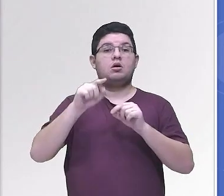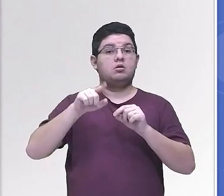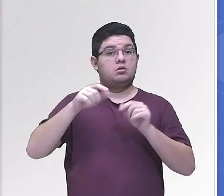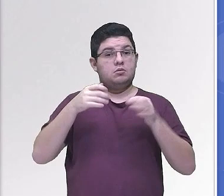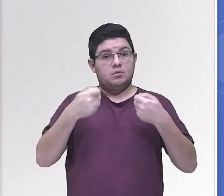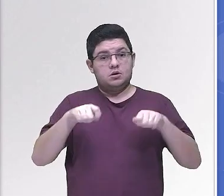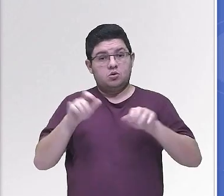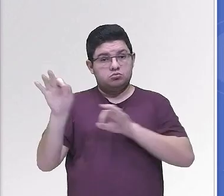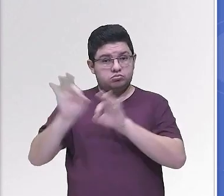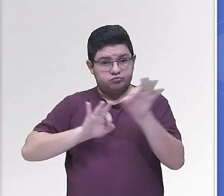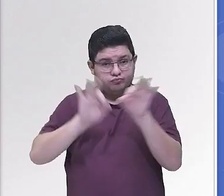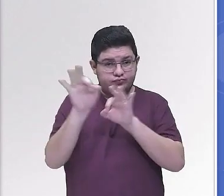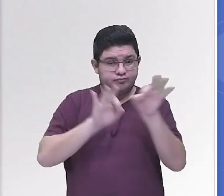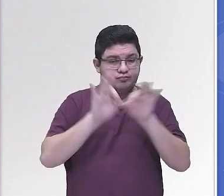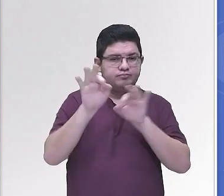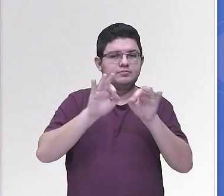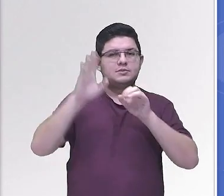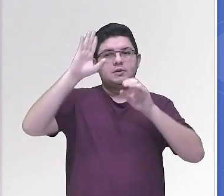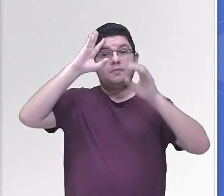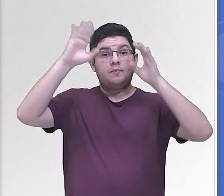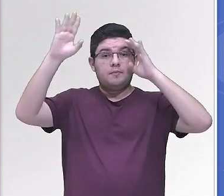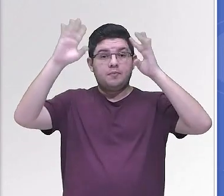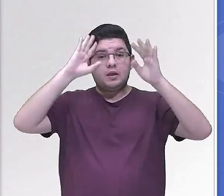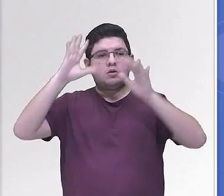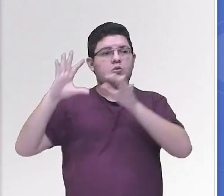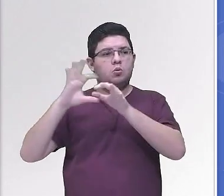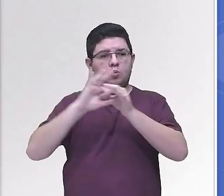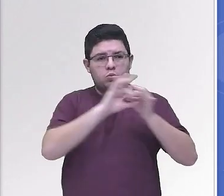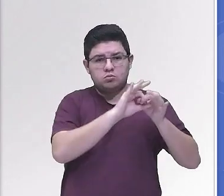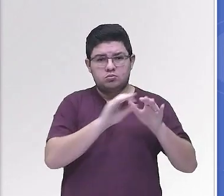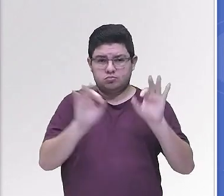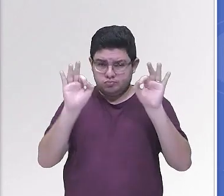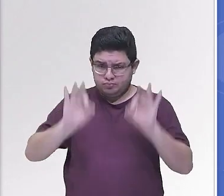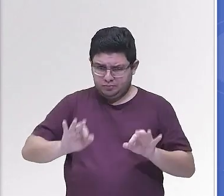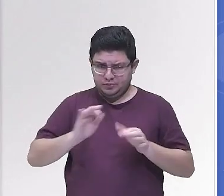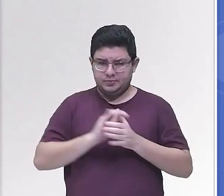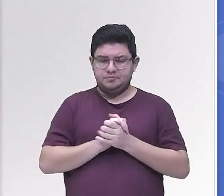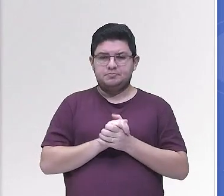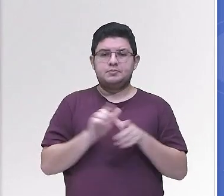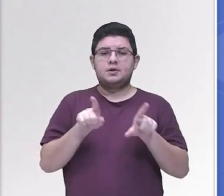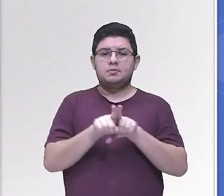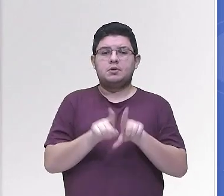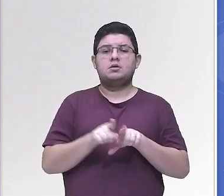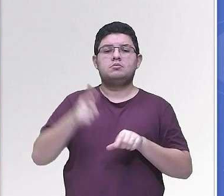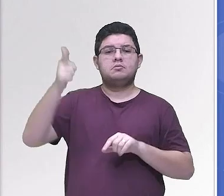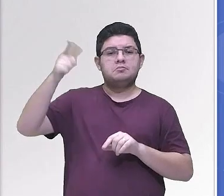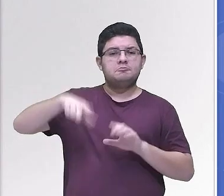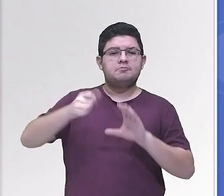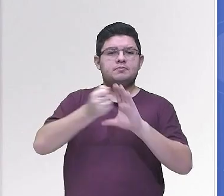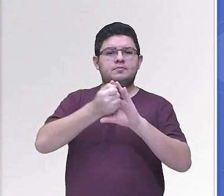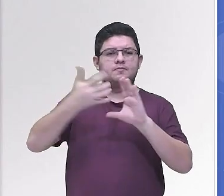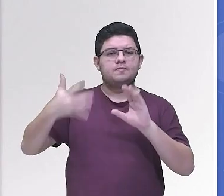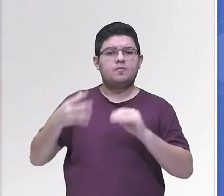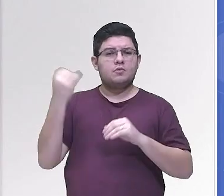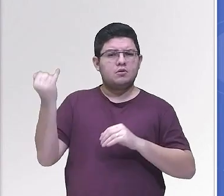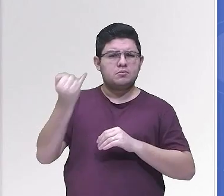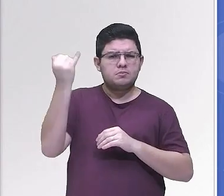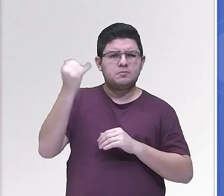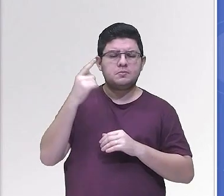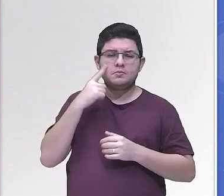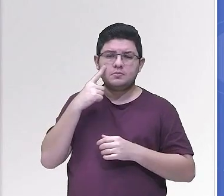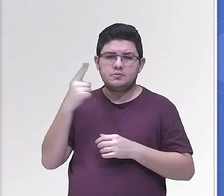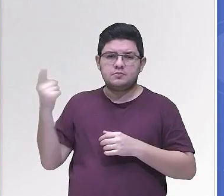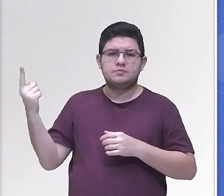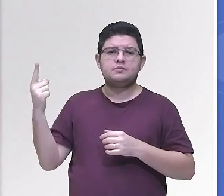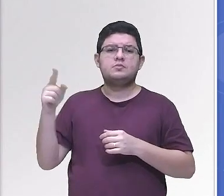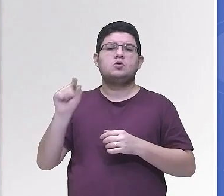um pensar por pensar de qualquer jeito. E tem mais uma característica ainda aí, e é uma característica fundamental para o